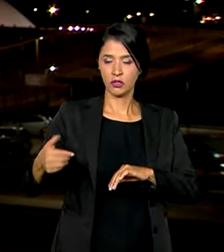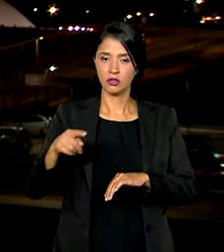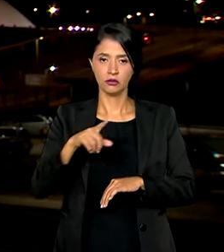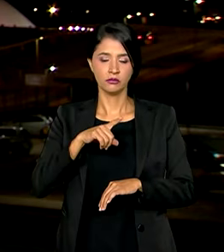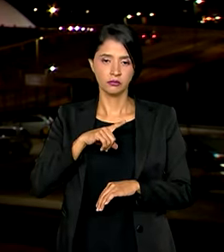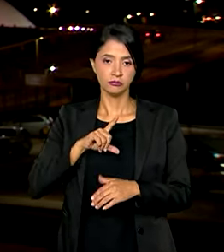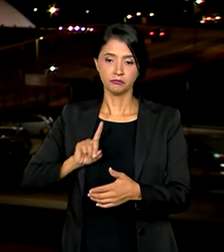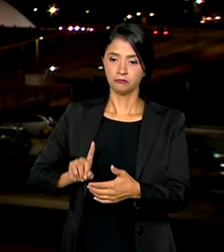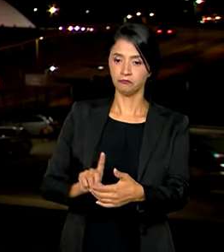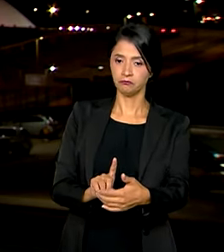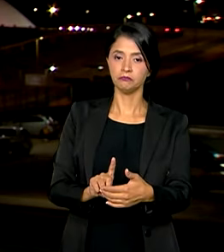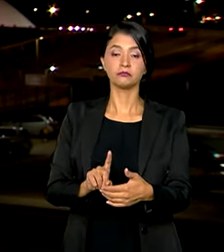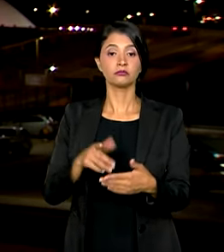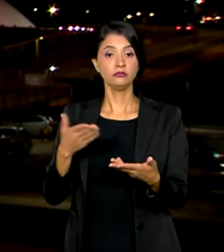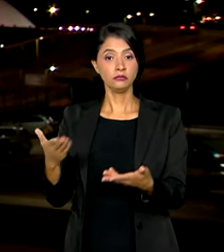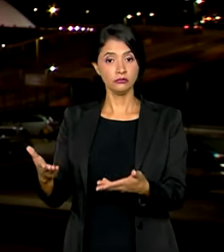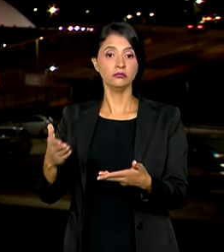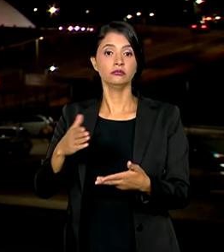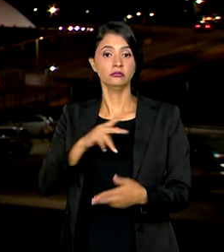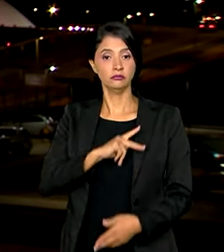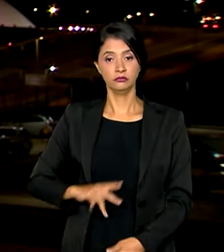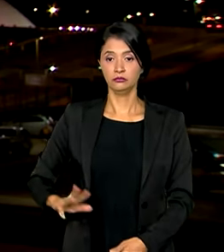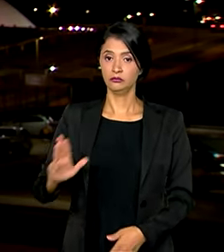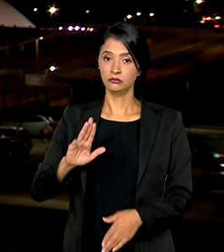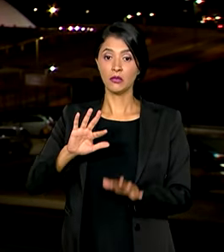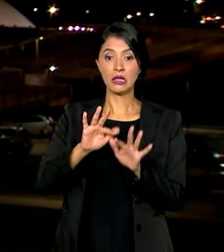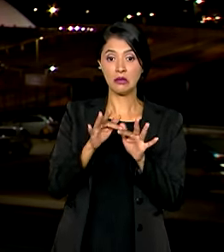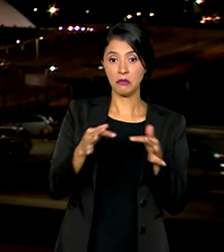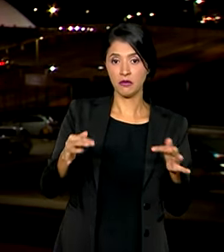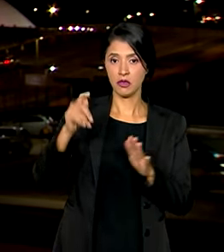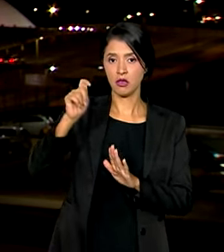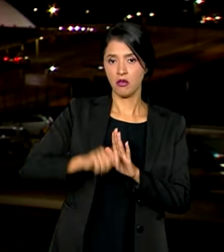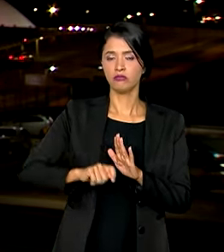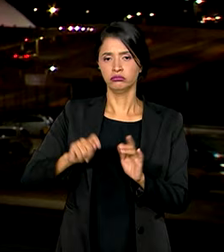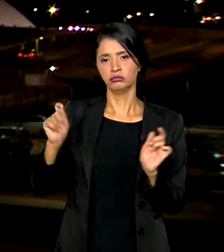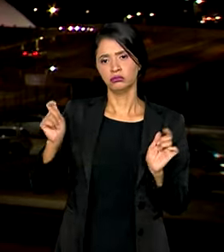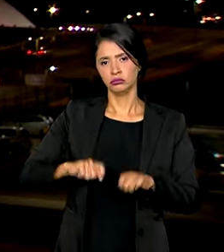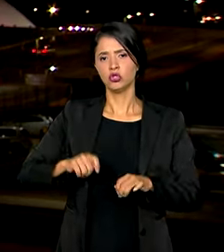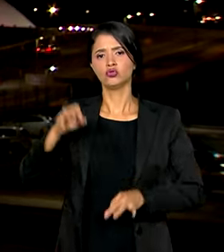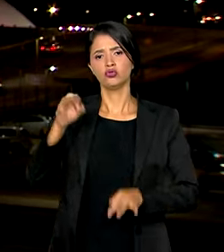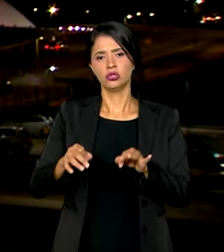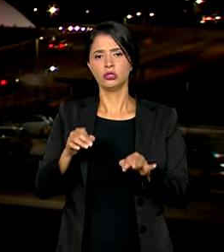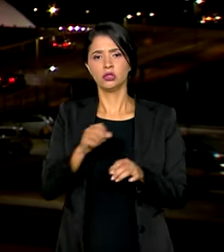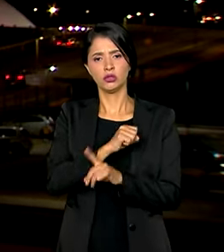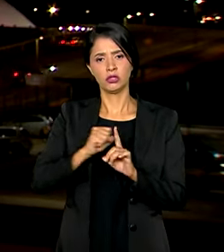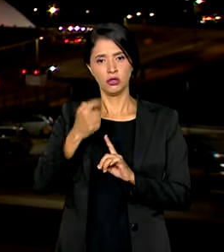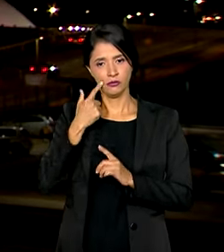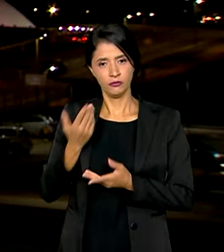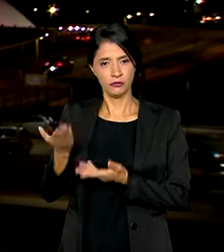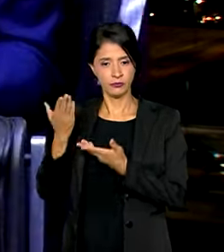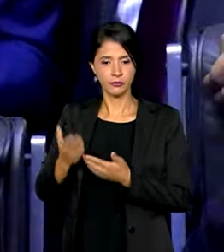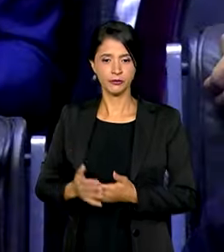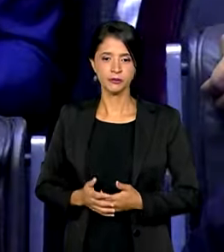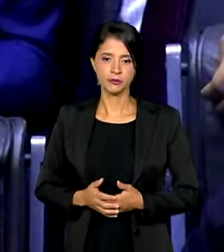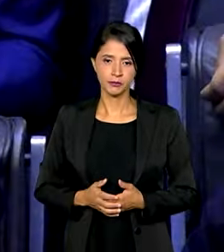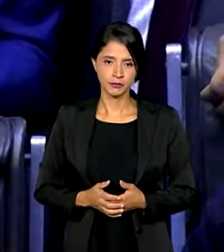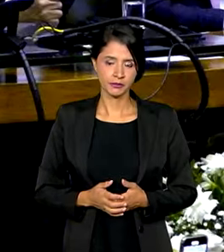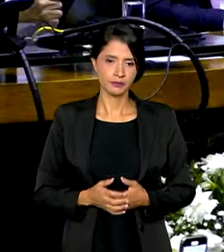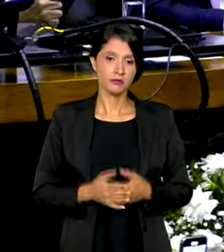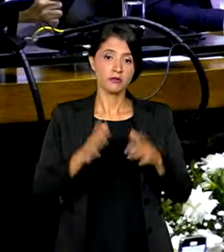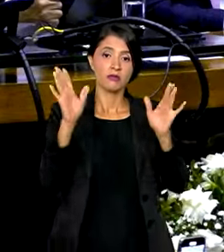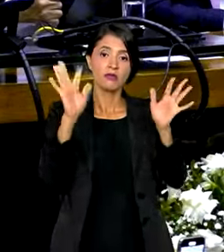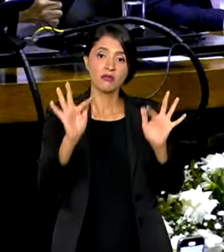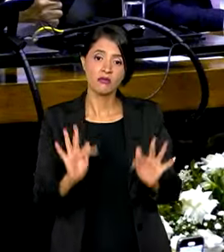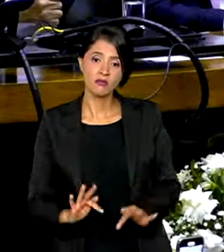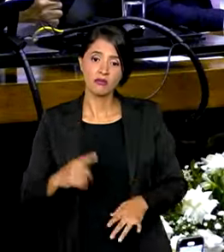com o presidente Lula, a simplificação tributária vai permitir justiça social. Vamos ouvir. Feliz porque a